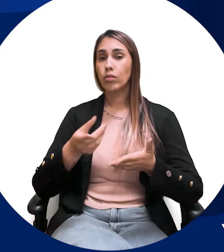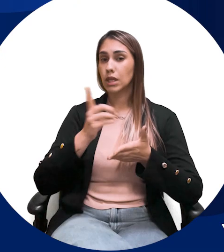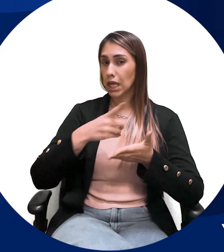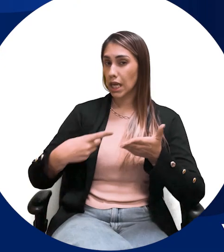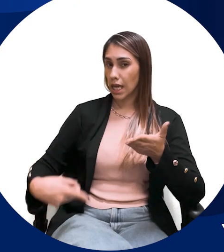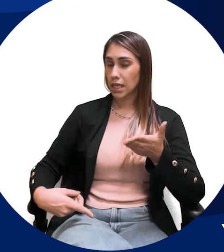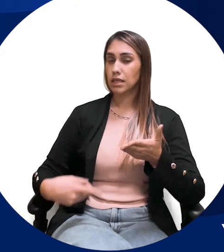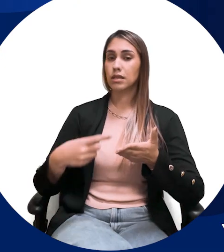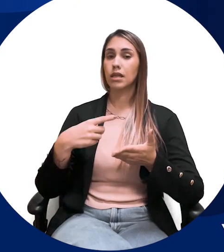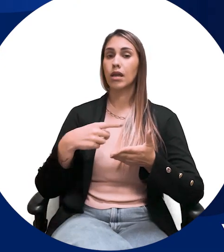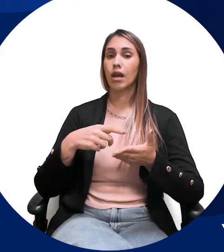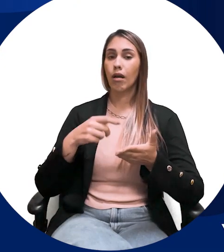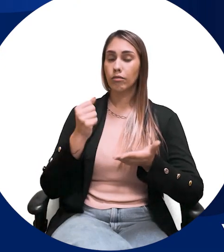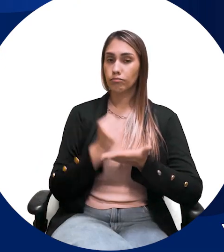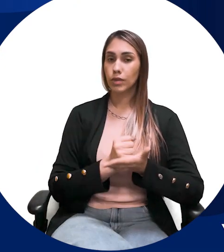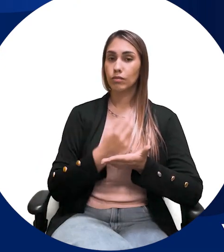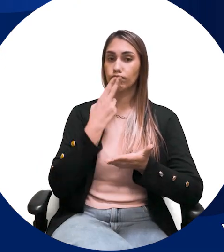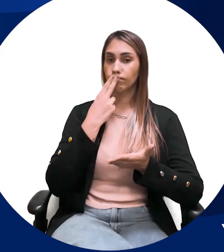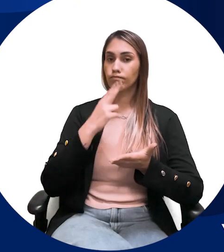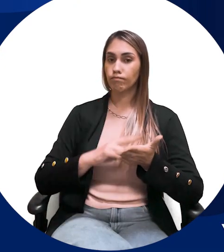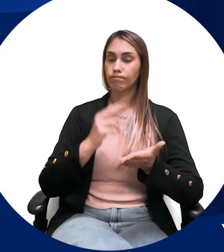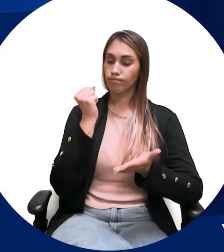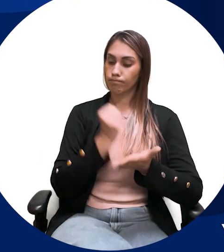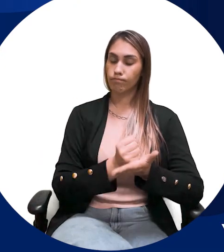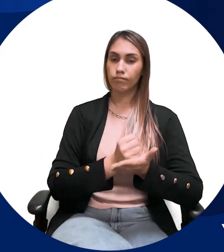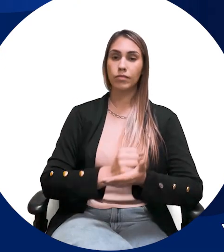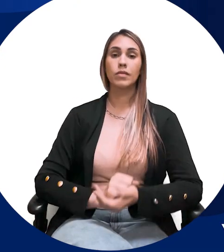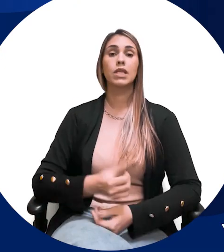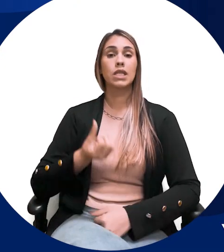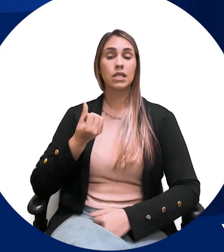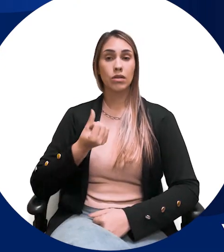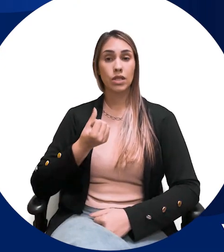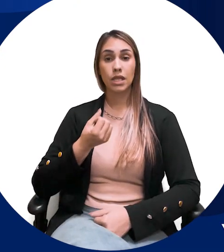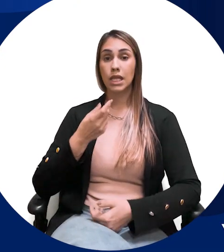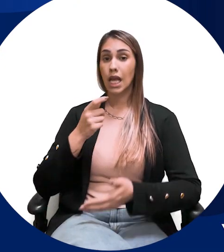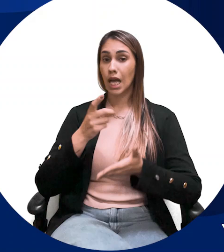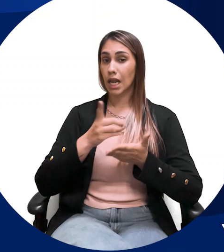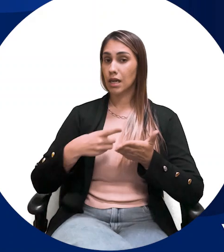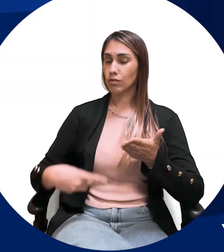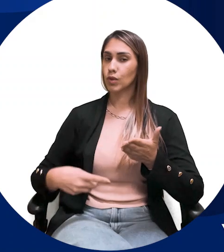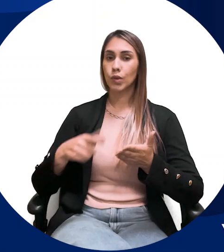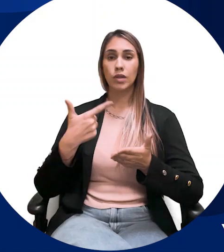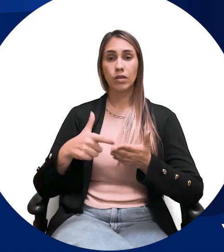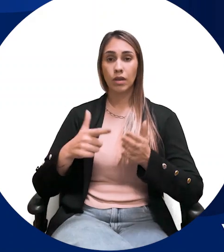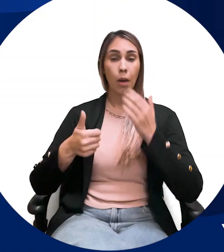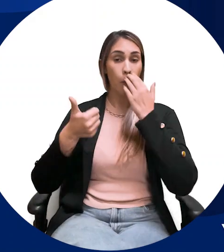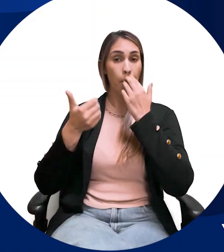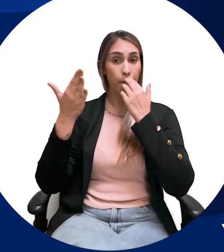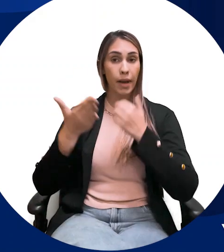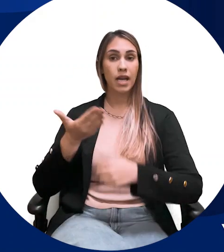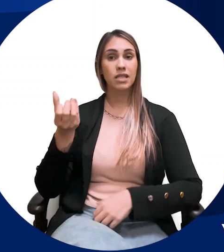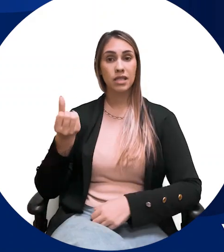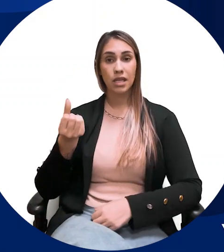locação ou declaração do dono do imóvel autenticado em cartório. 6. Declaração que não